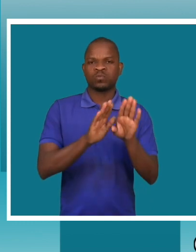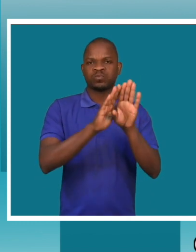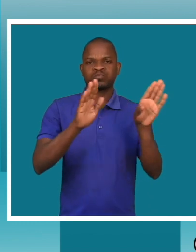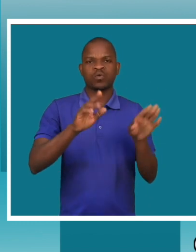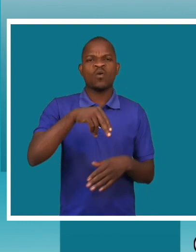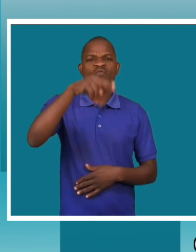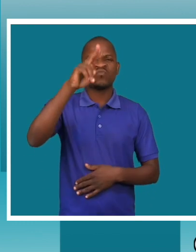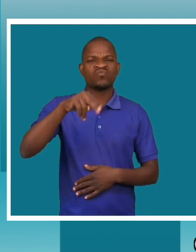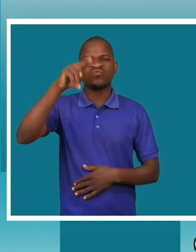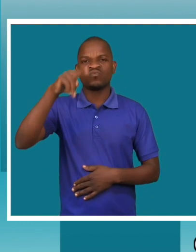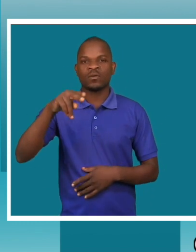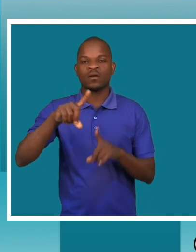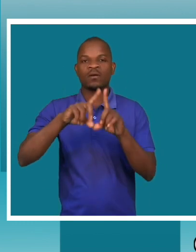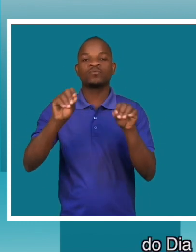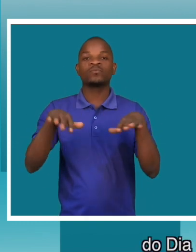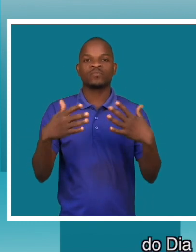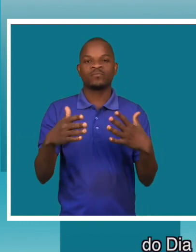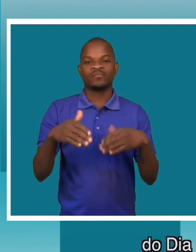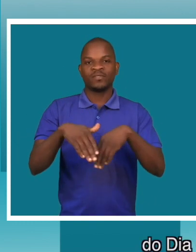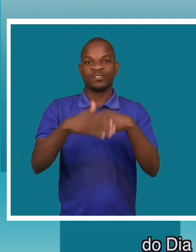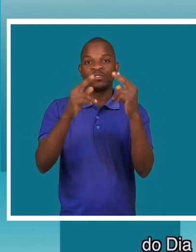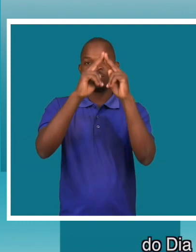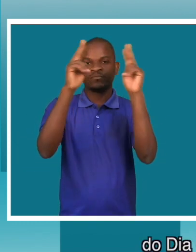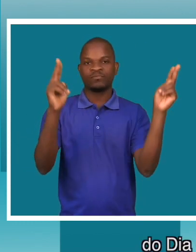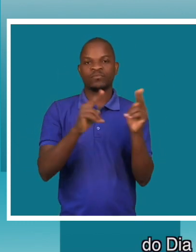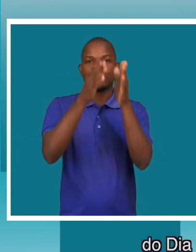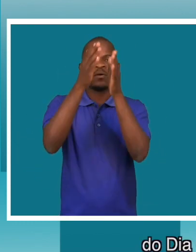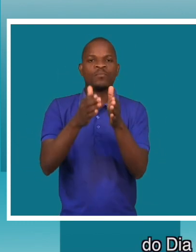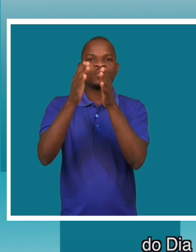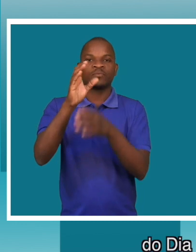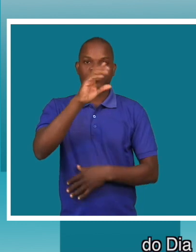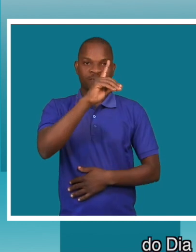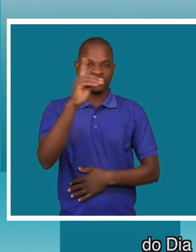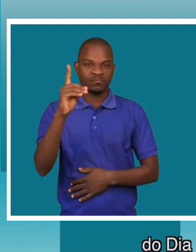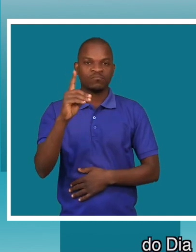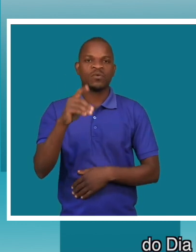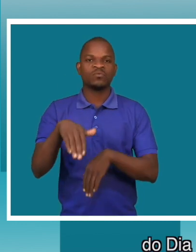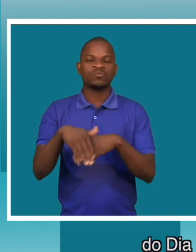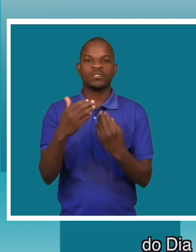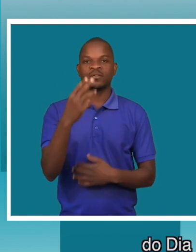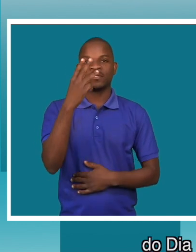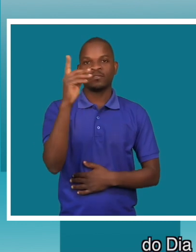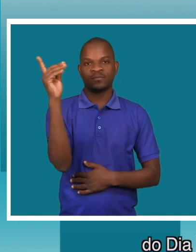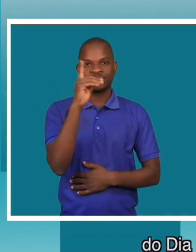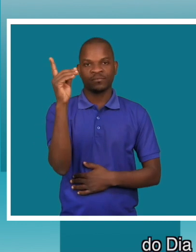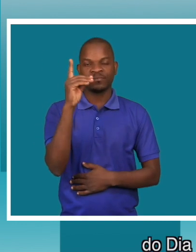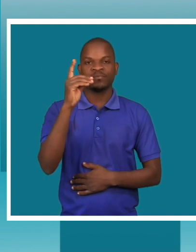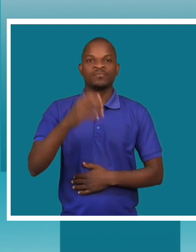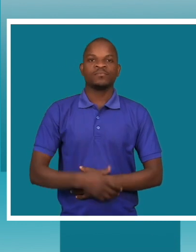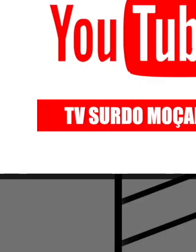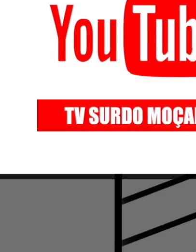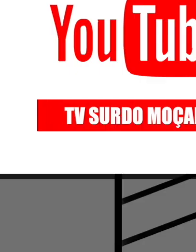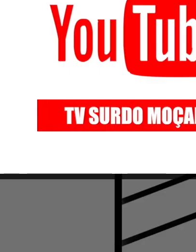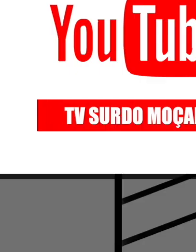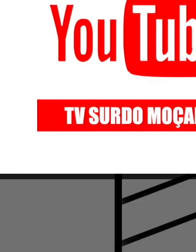pintado por ocasião da celebração do Dia Internacional da Pessoa com deficiência, assinalado a 3 de dezembro.